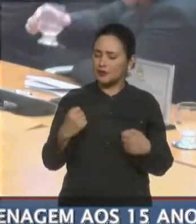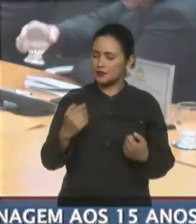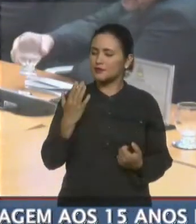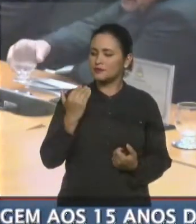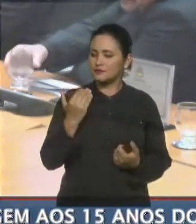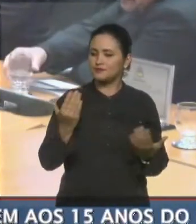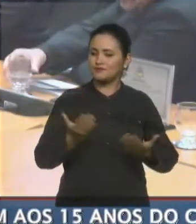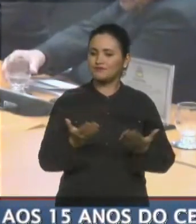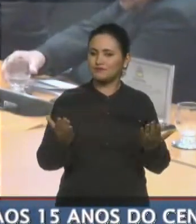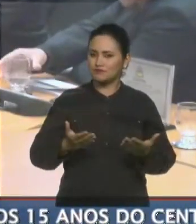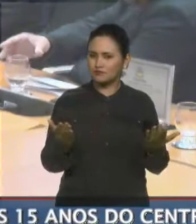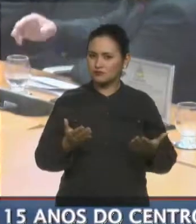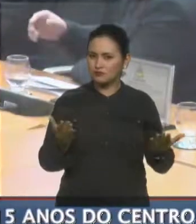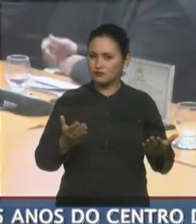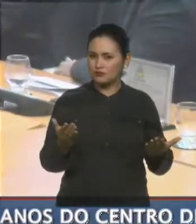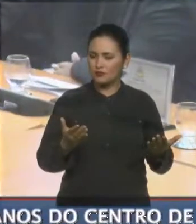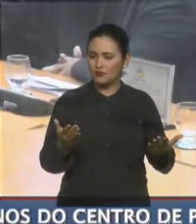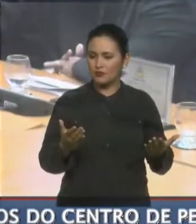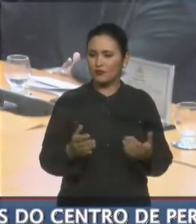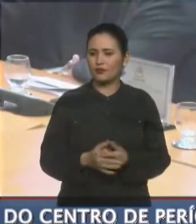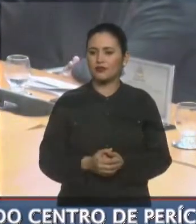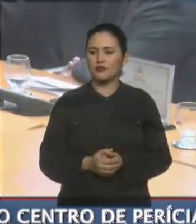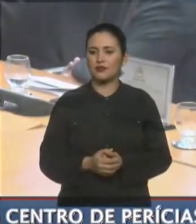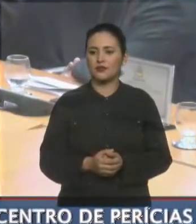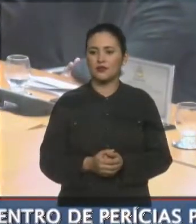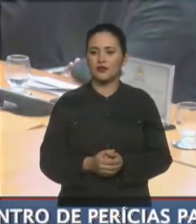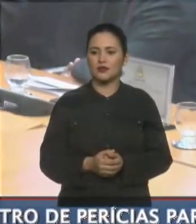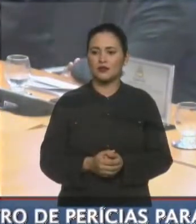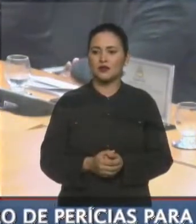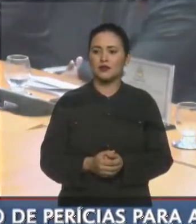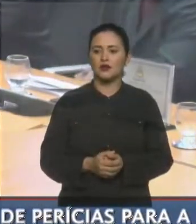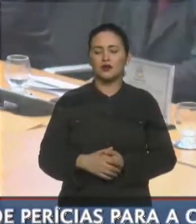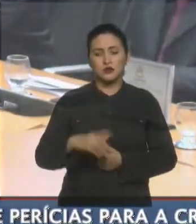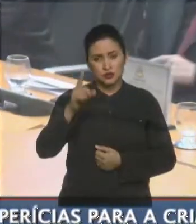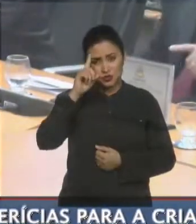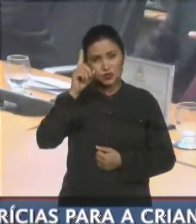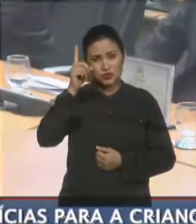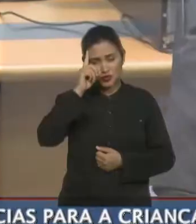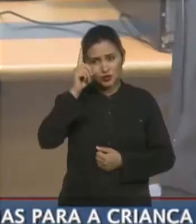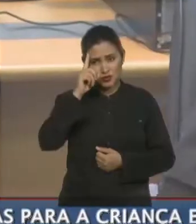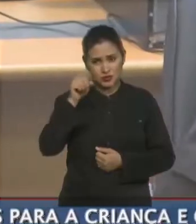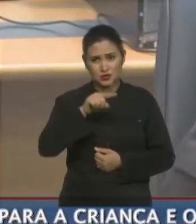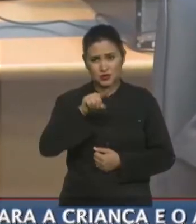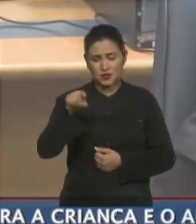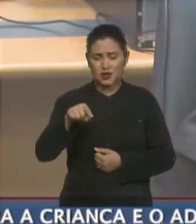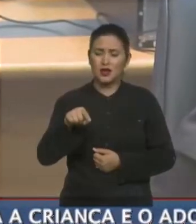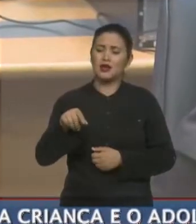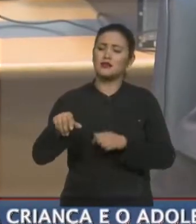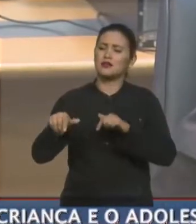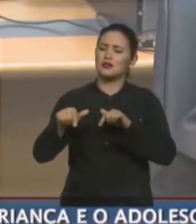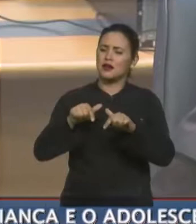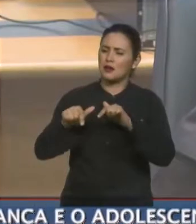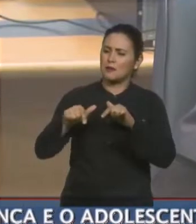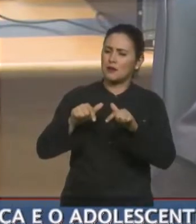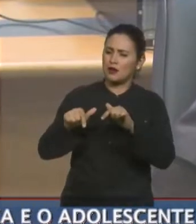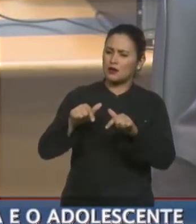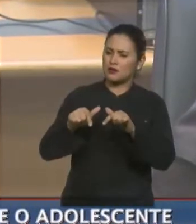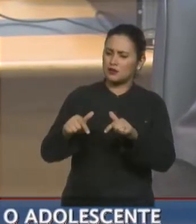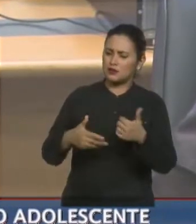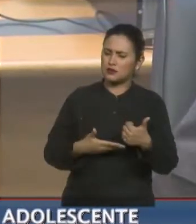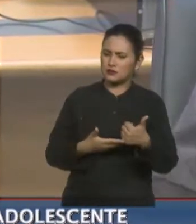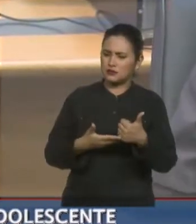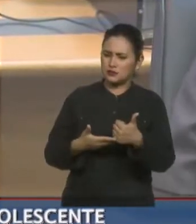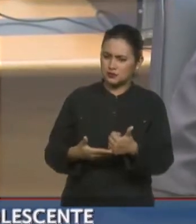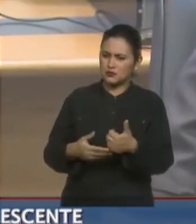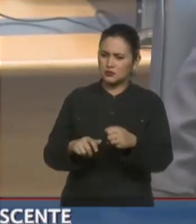nessa hora de pegar o pão, eles estão sempre aqui, todos os dias, nesse suporte administrativo e de apoio para o